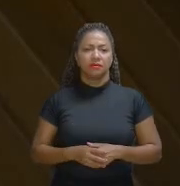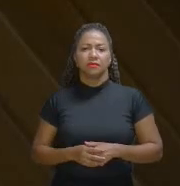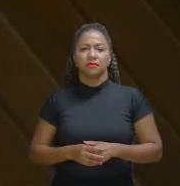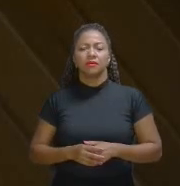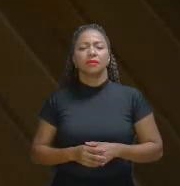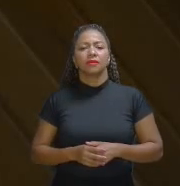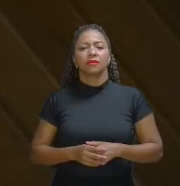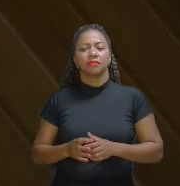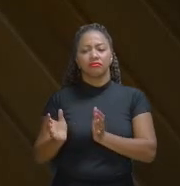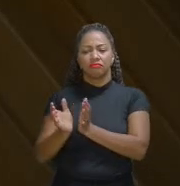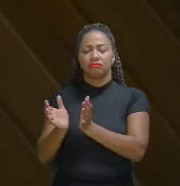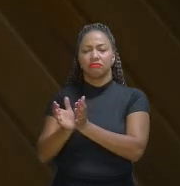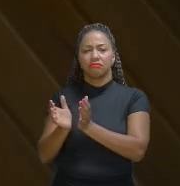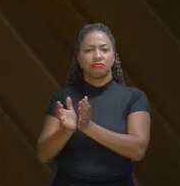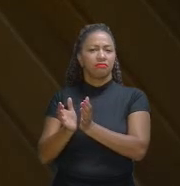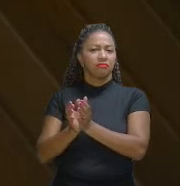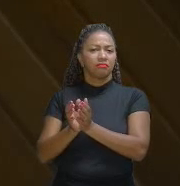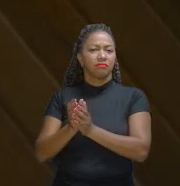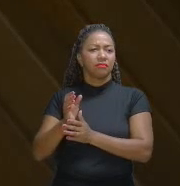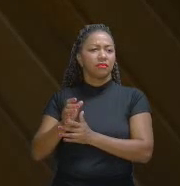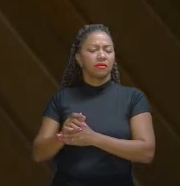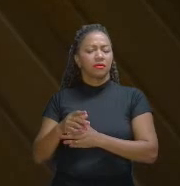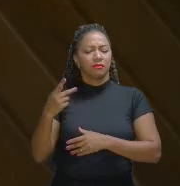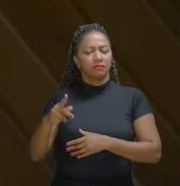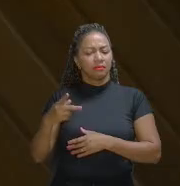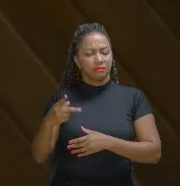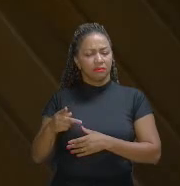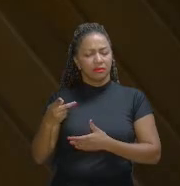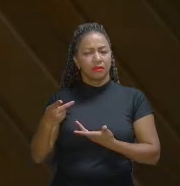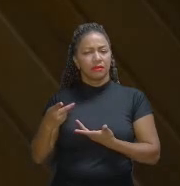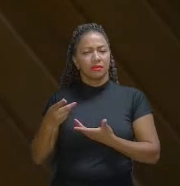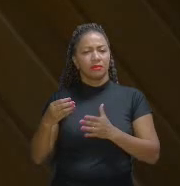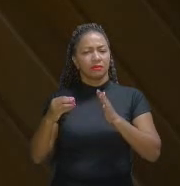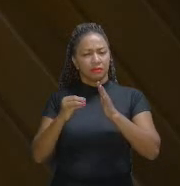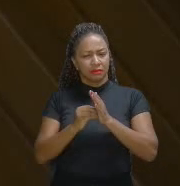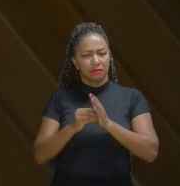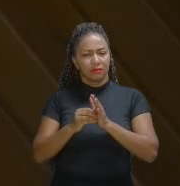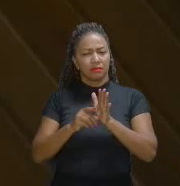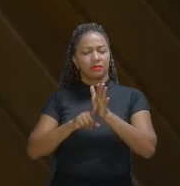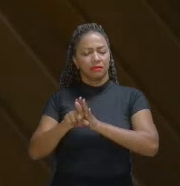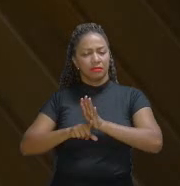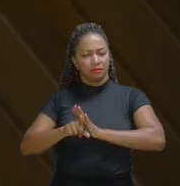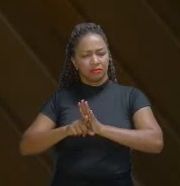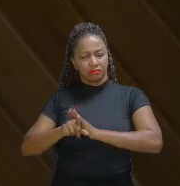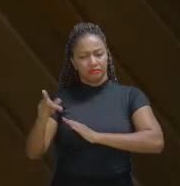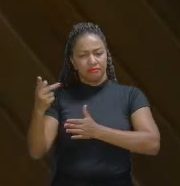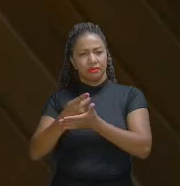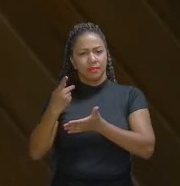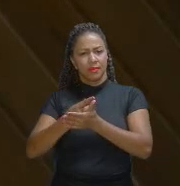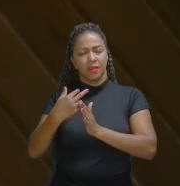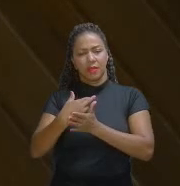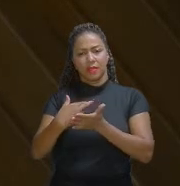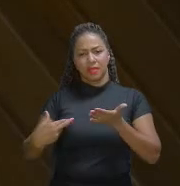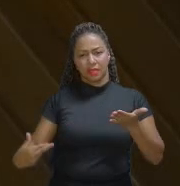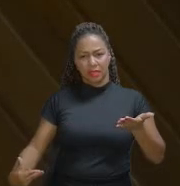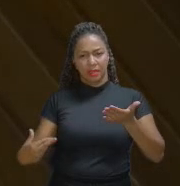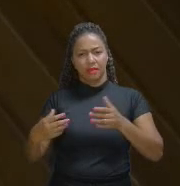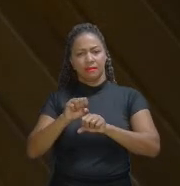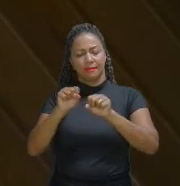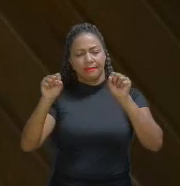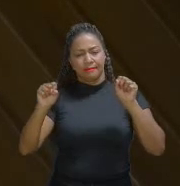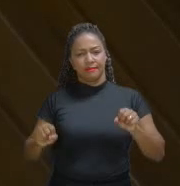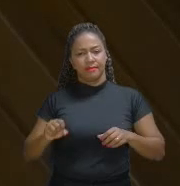23.604. A unidade técnica desse tribunal, em exame preliminar, identificou inconsistência no relatório de dependências do